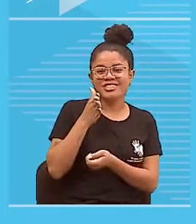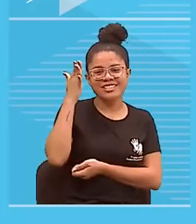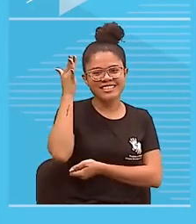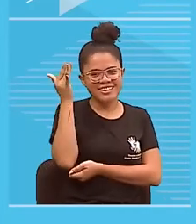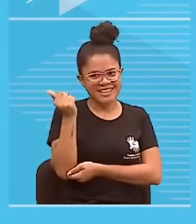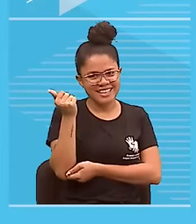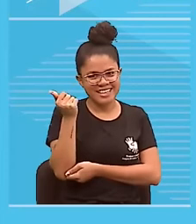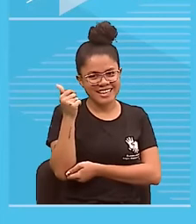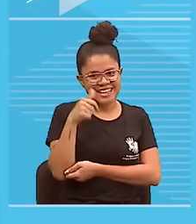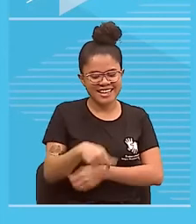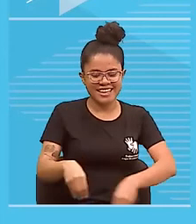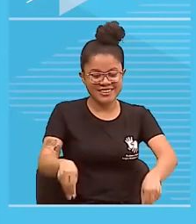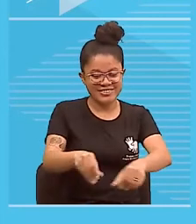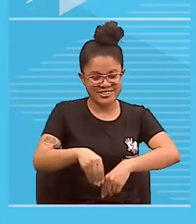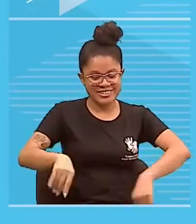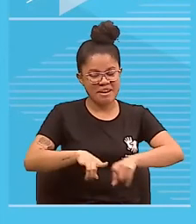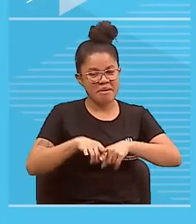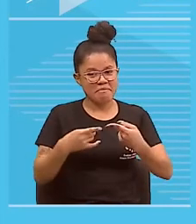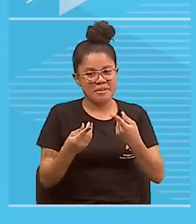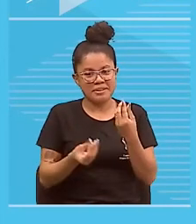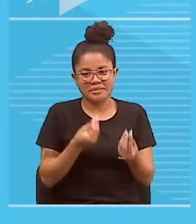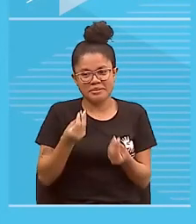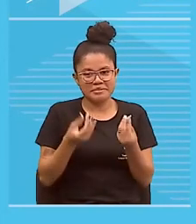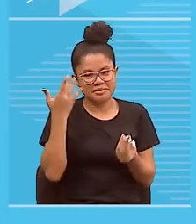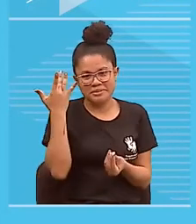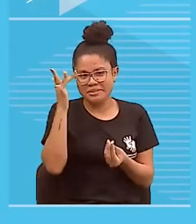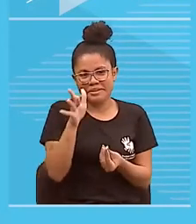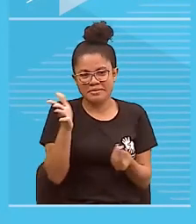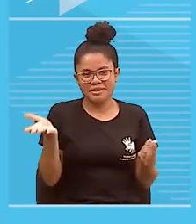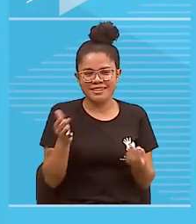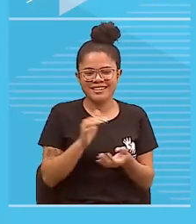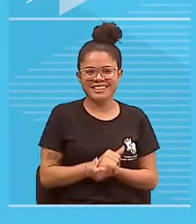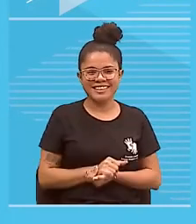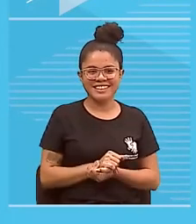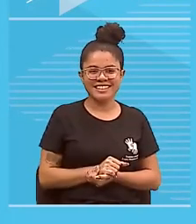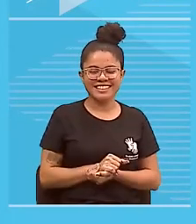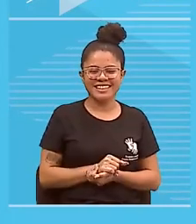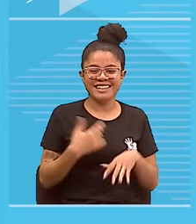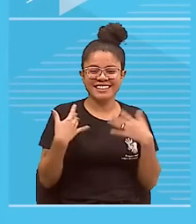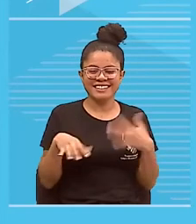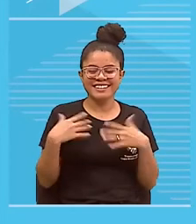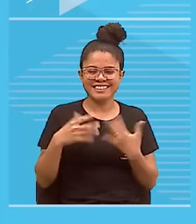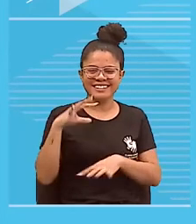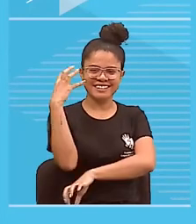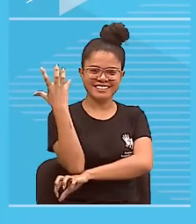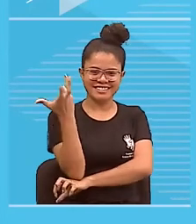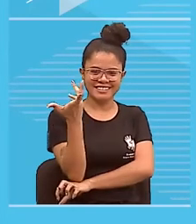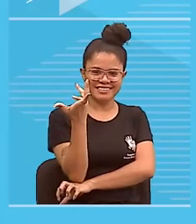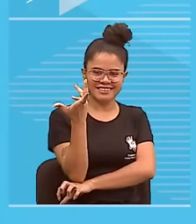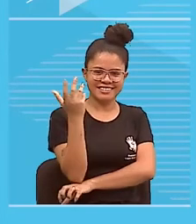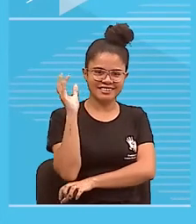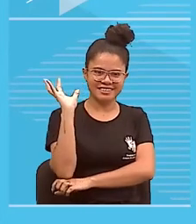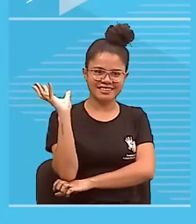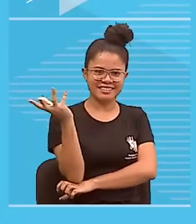já sabia que era no chão mas eu não sabia como juro gente é incrível já sabia